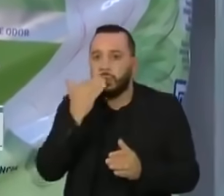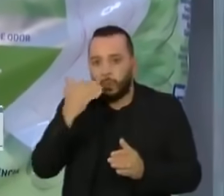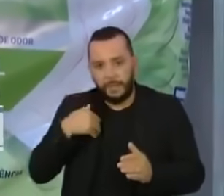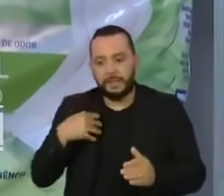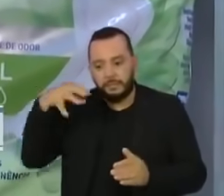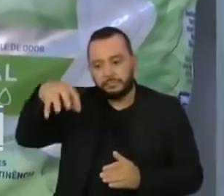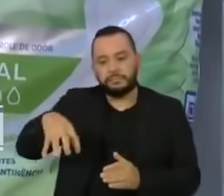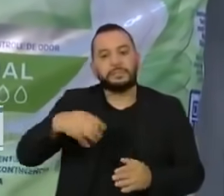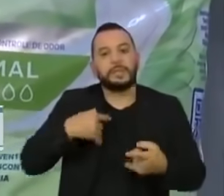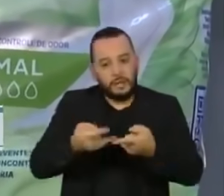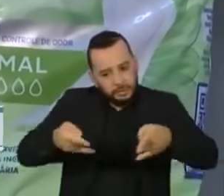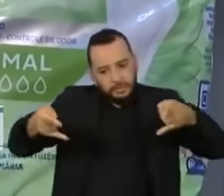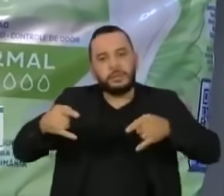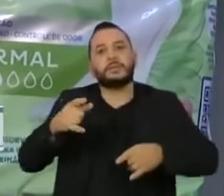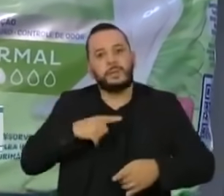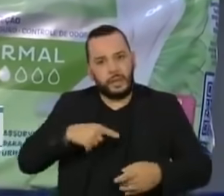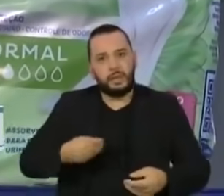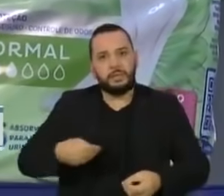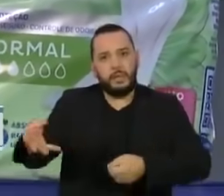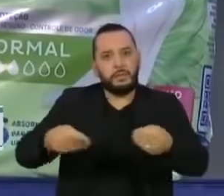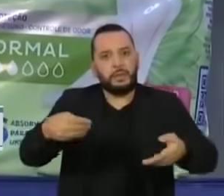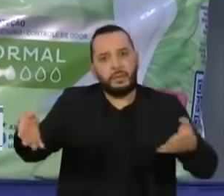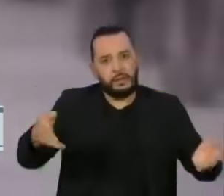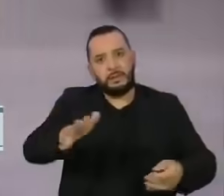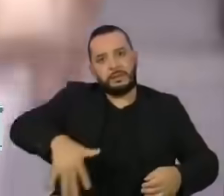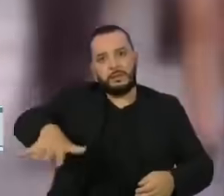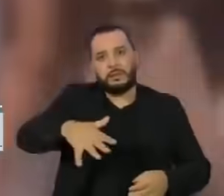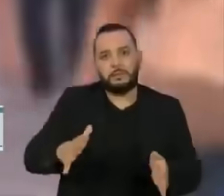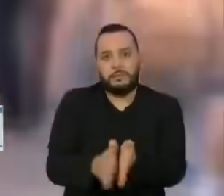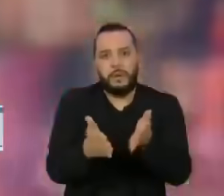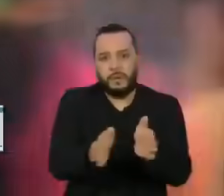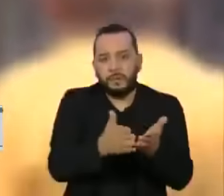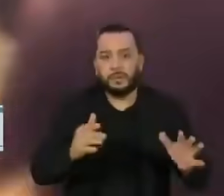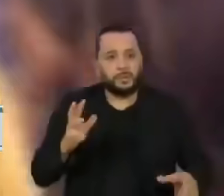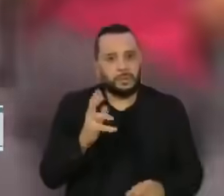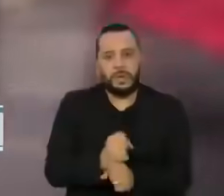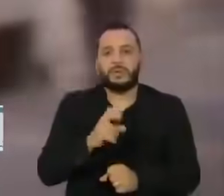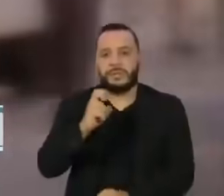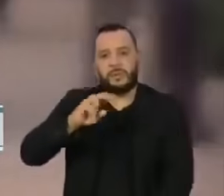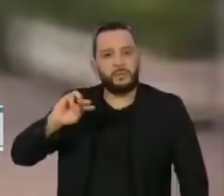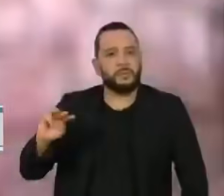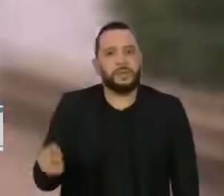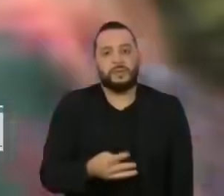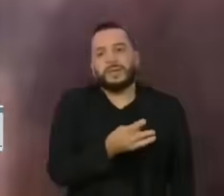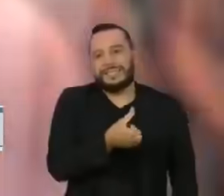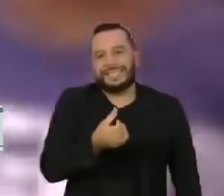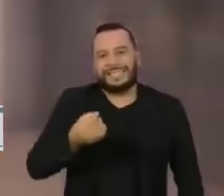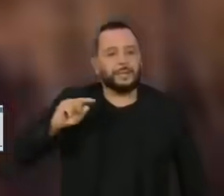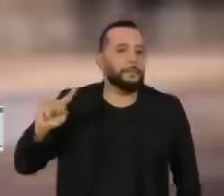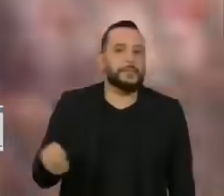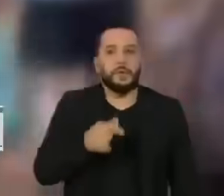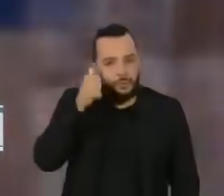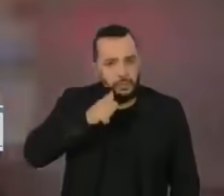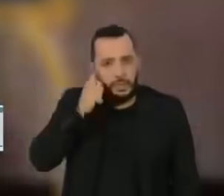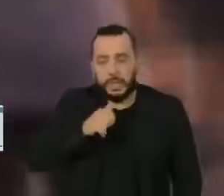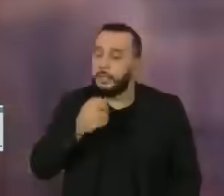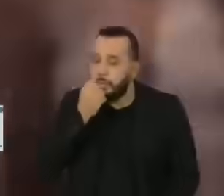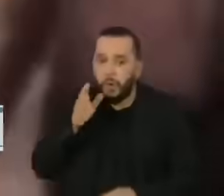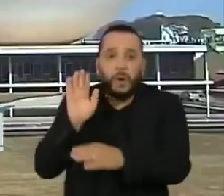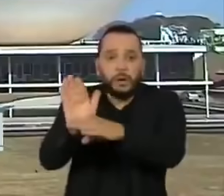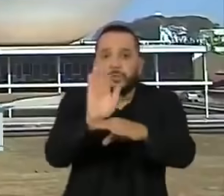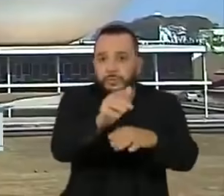distribuídas pelo sistema nacional de segurança alimentar e nutricional autor do 5600000 mulheres seriam